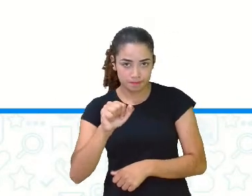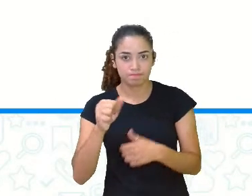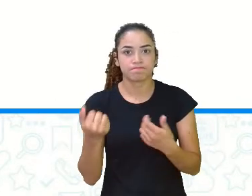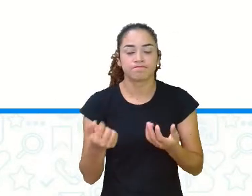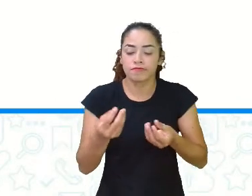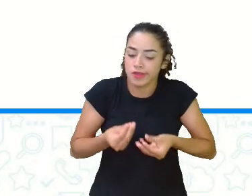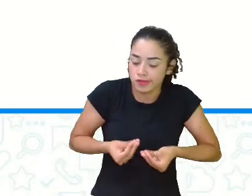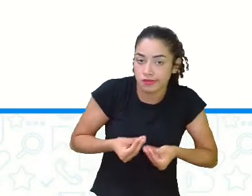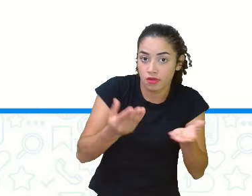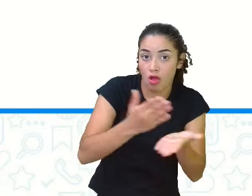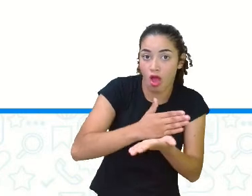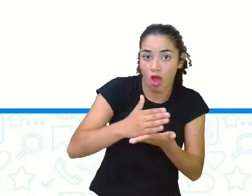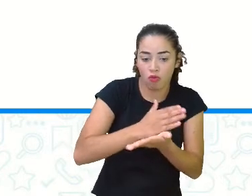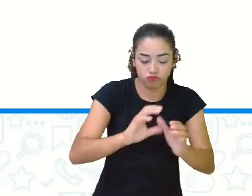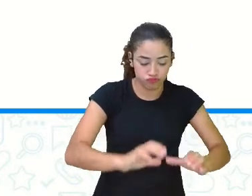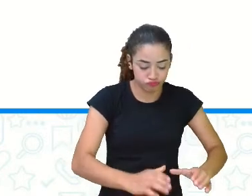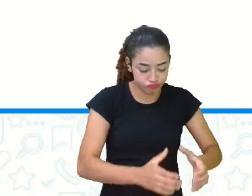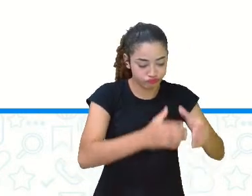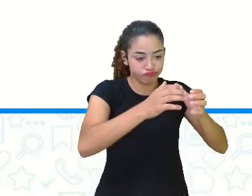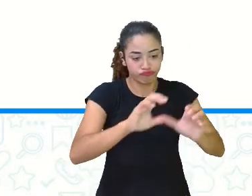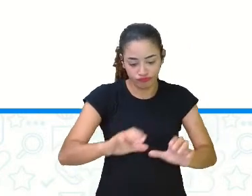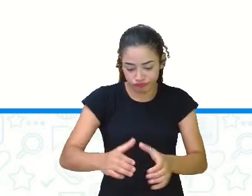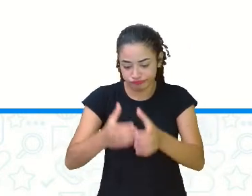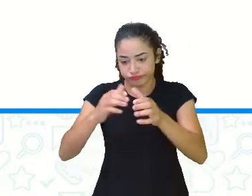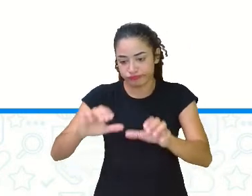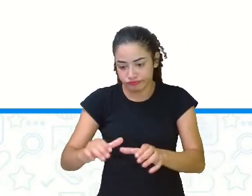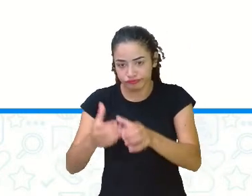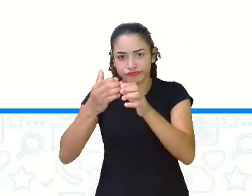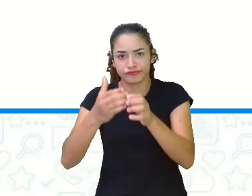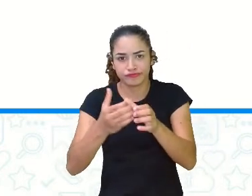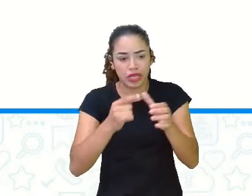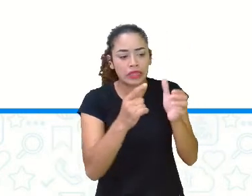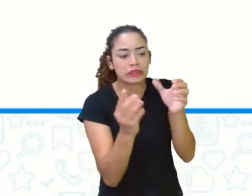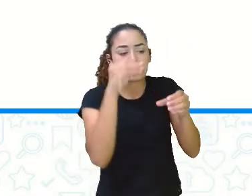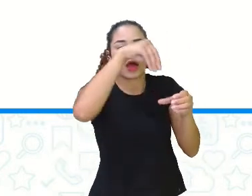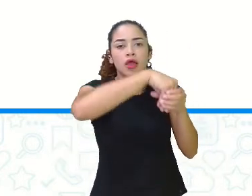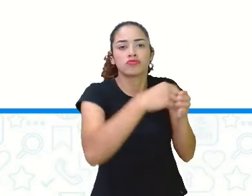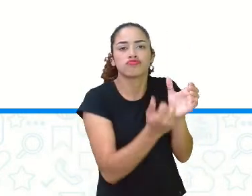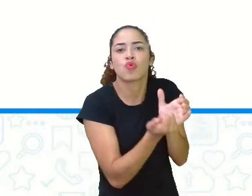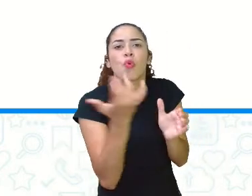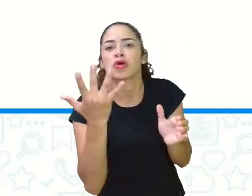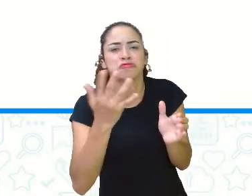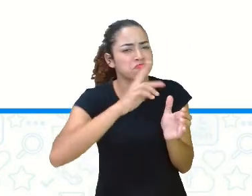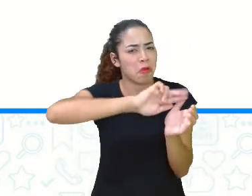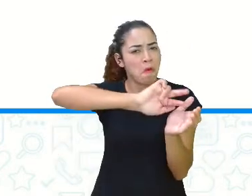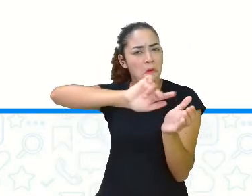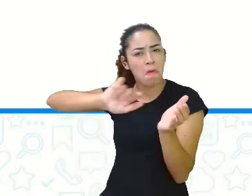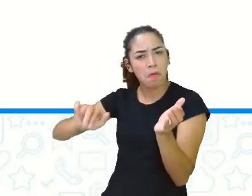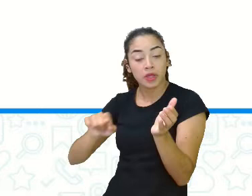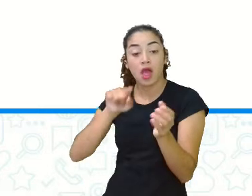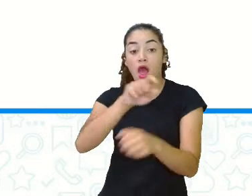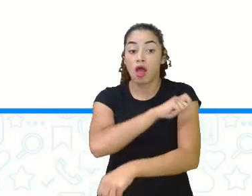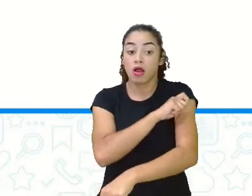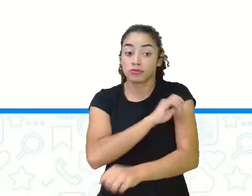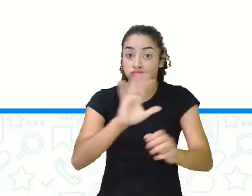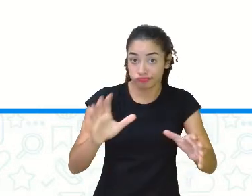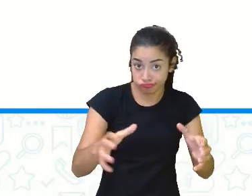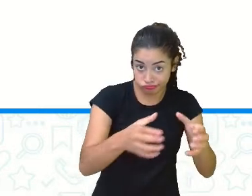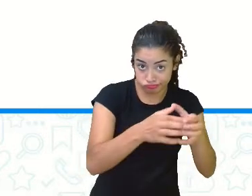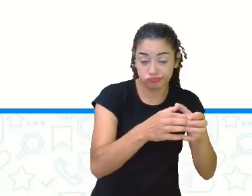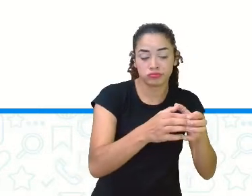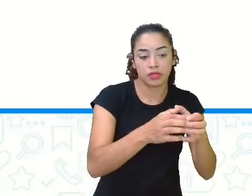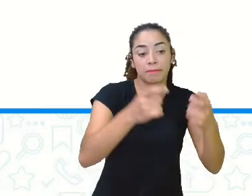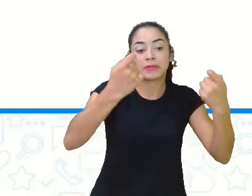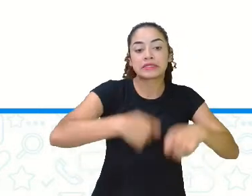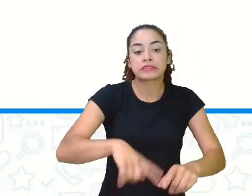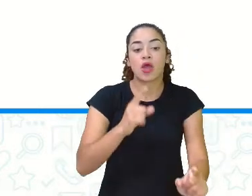alguns recipientes com capacidades variadas, tá? Para que os estudantes descobrissem